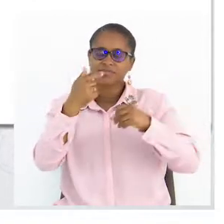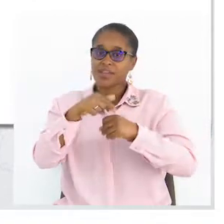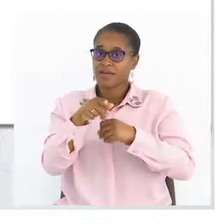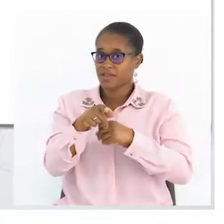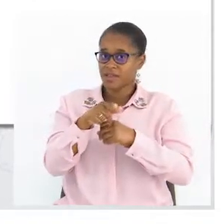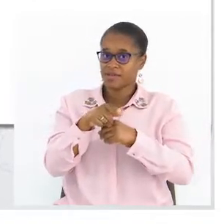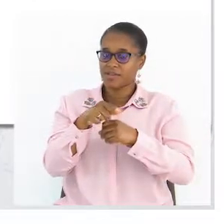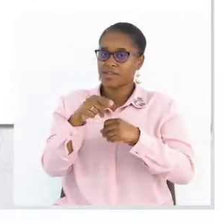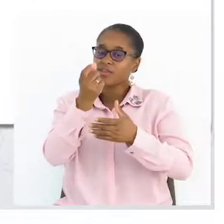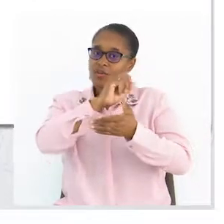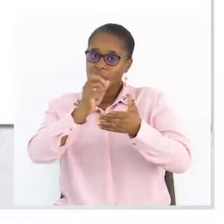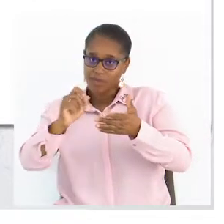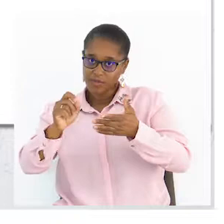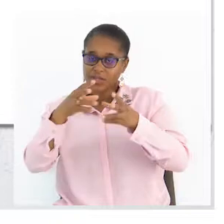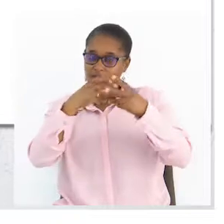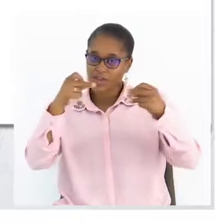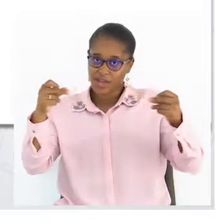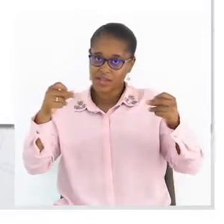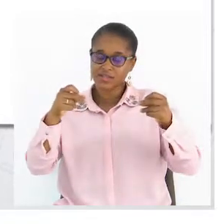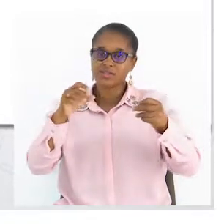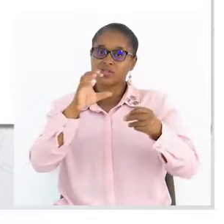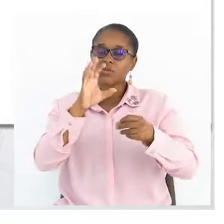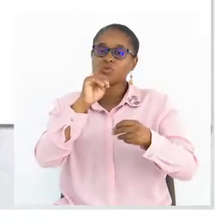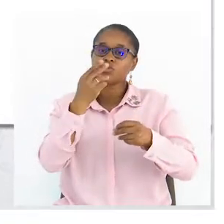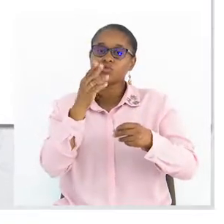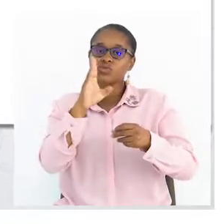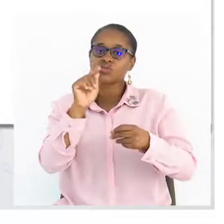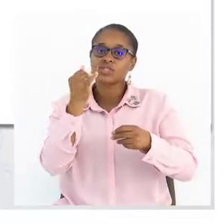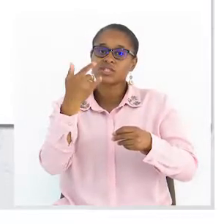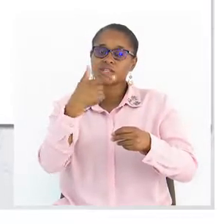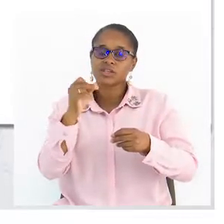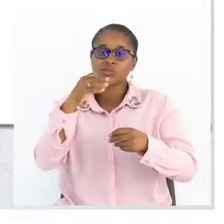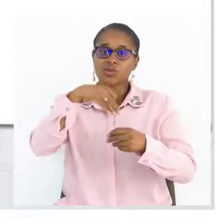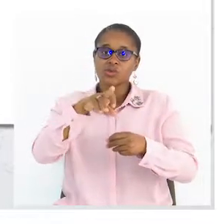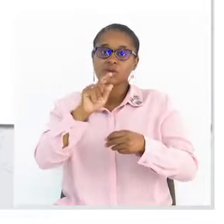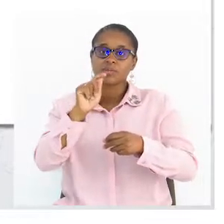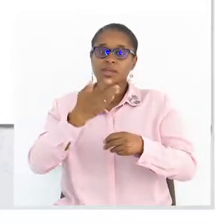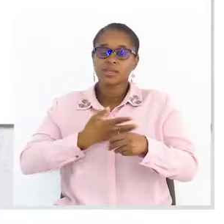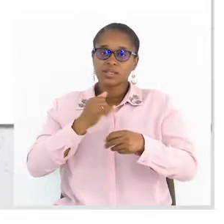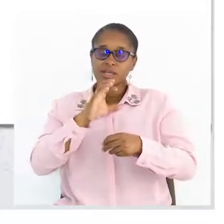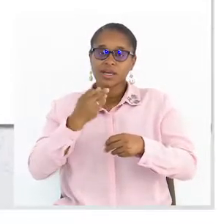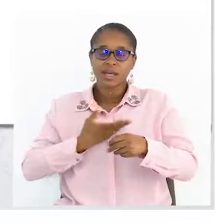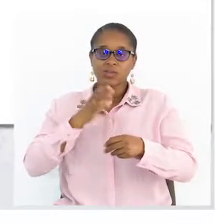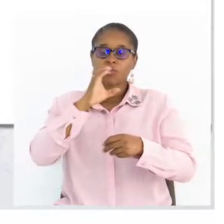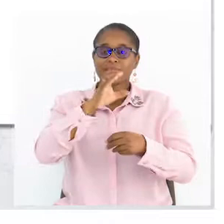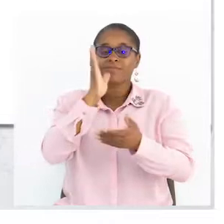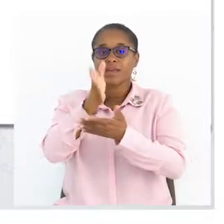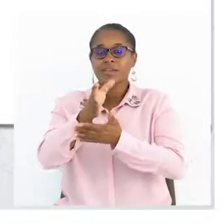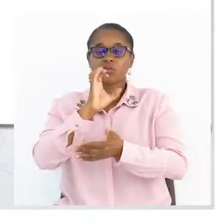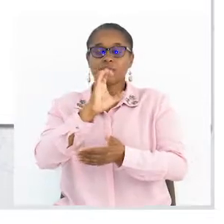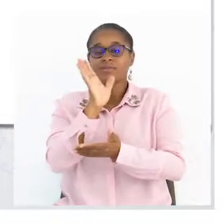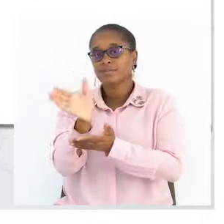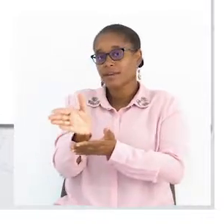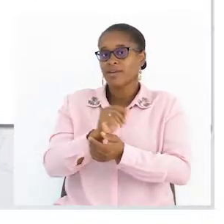temos: completa as frases com sujeito, predicado, complemento direto, complemento indireto